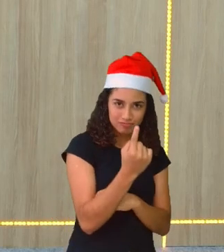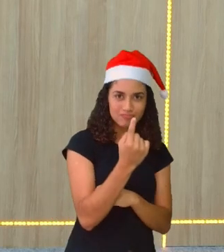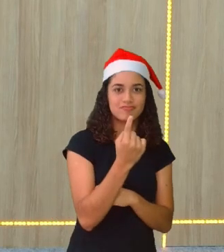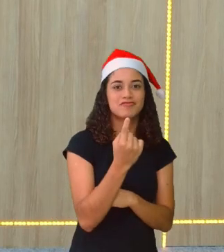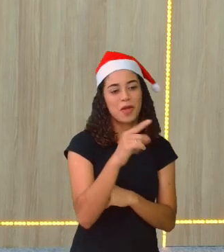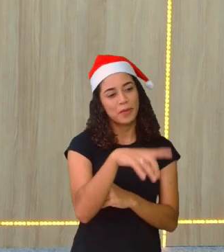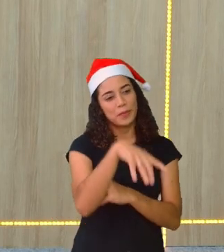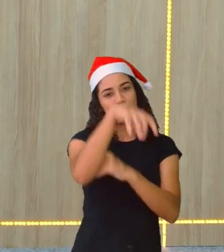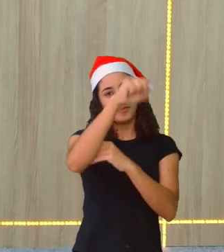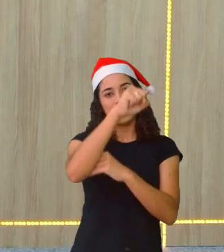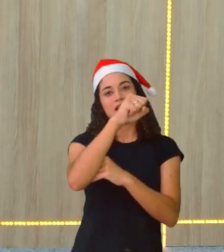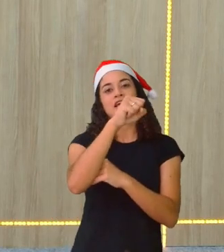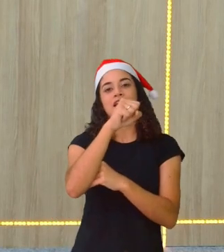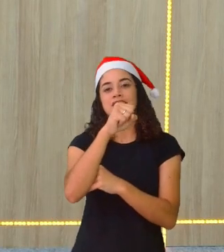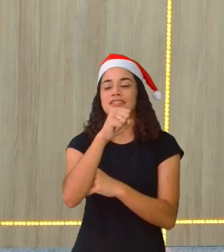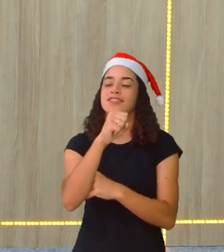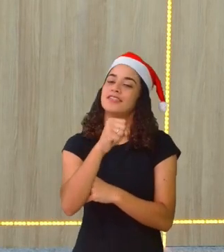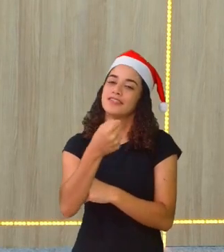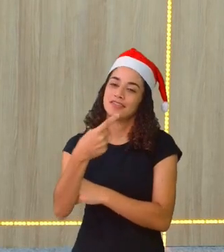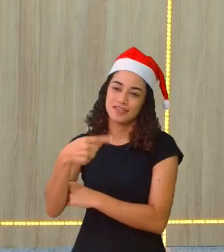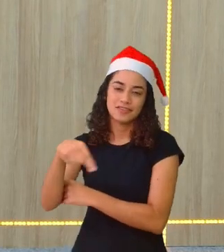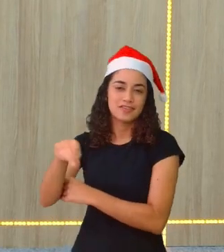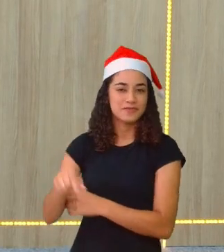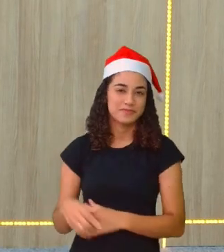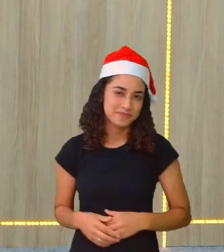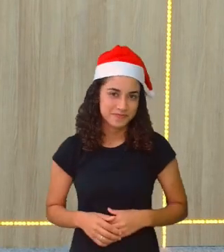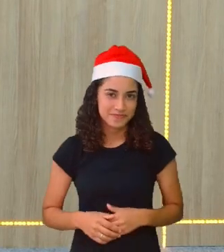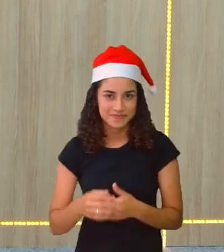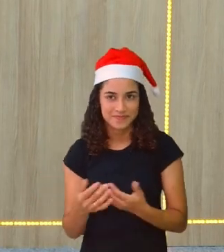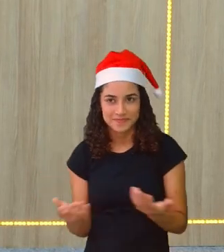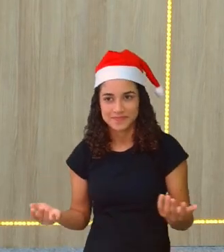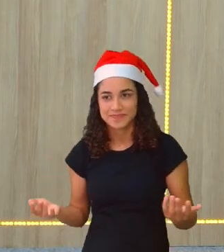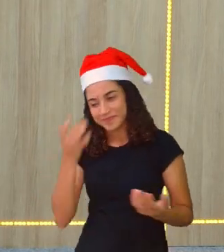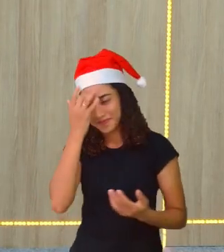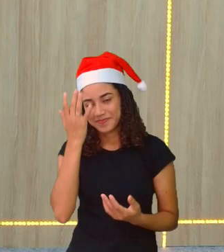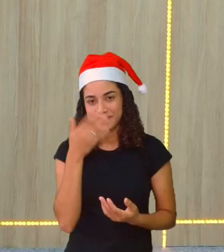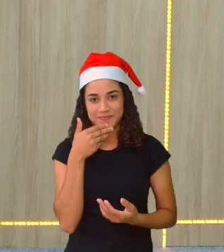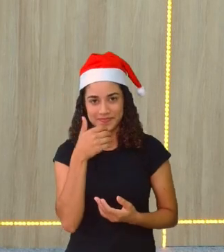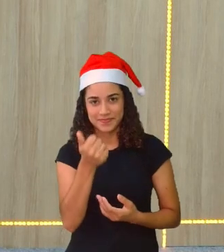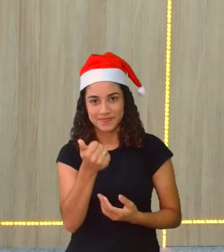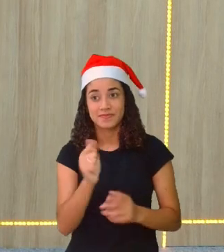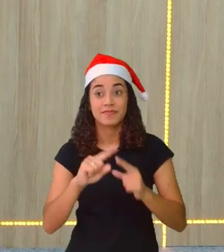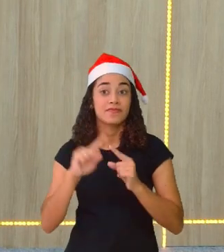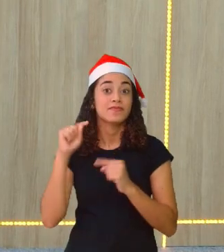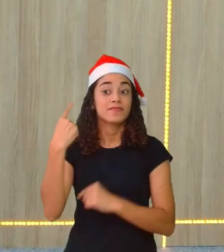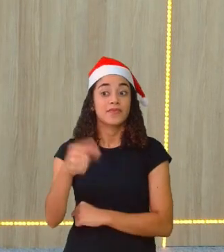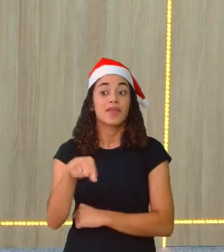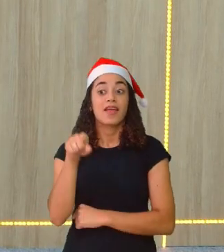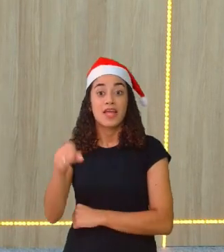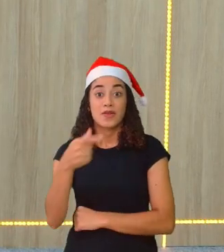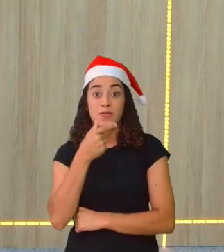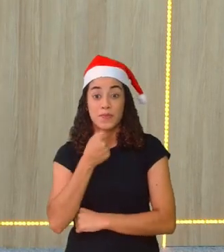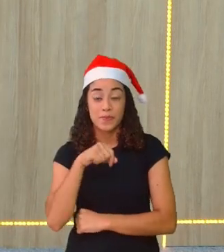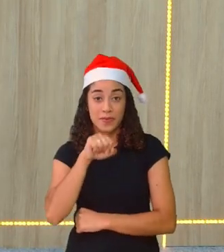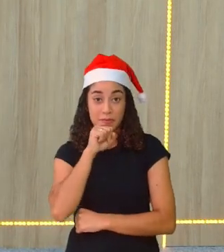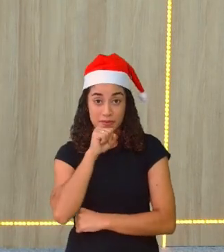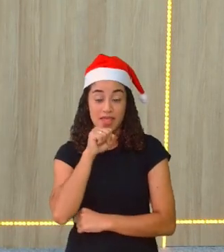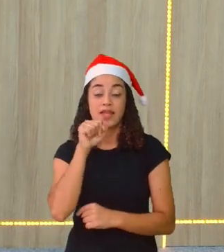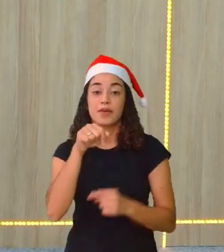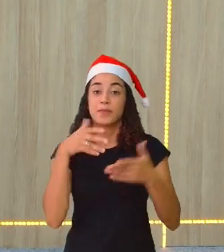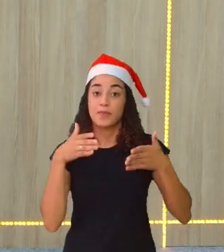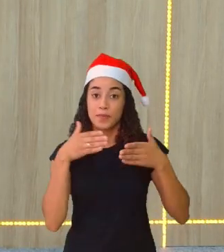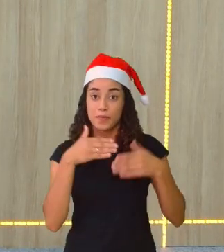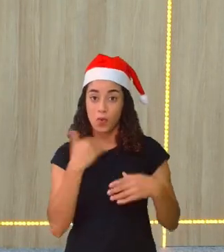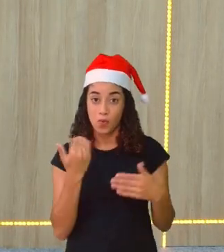do São Nicolau, aí, do Papai Noel, né? Então, veja, após a sua morte, ele terminou